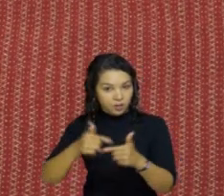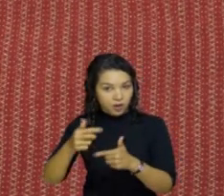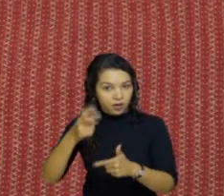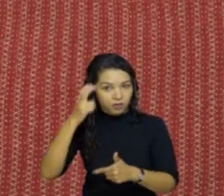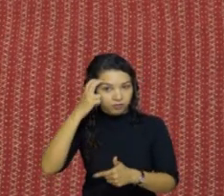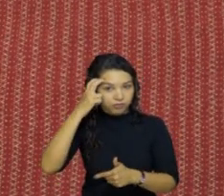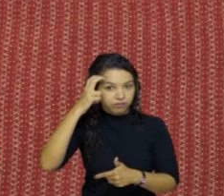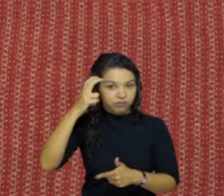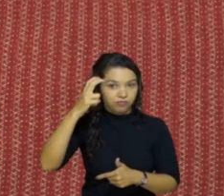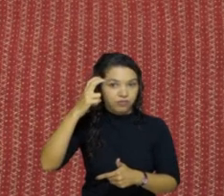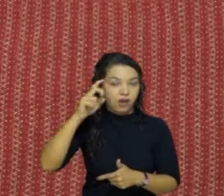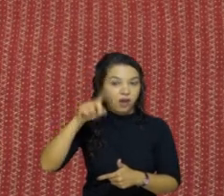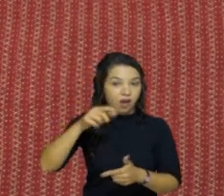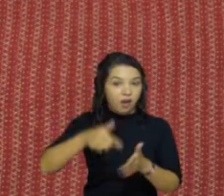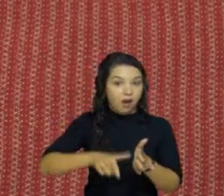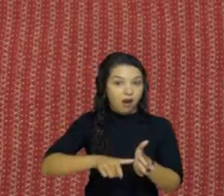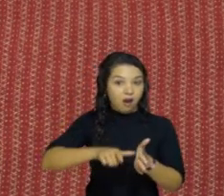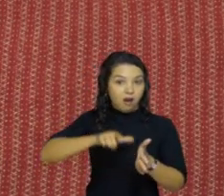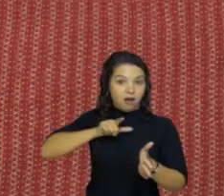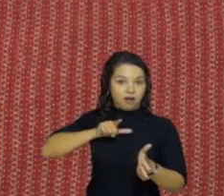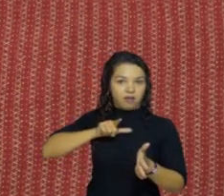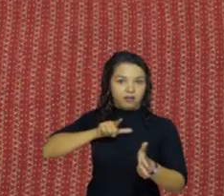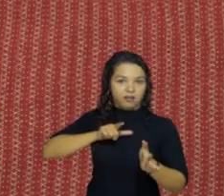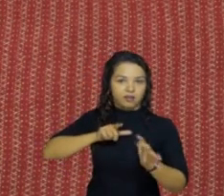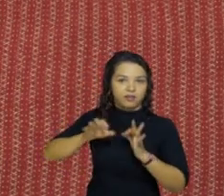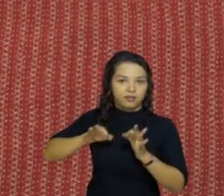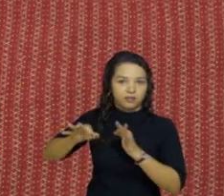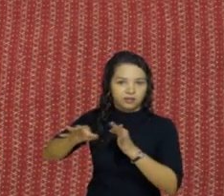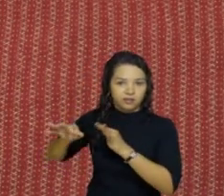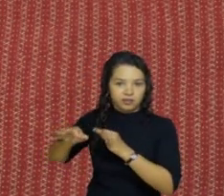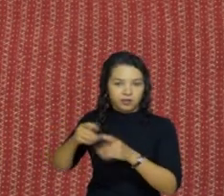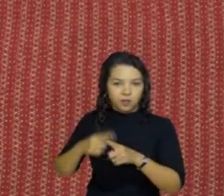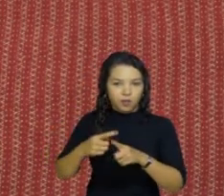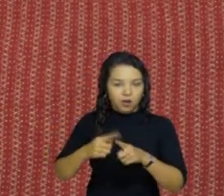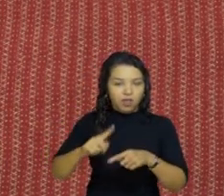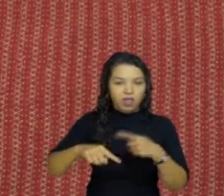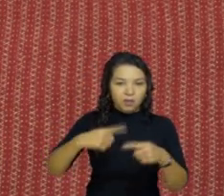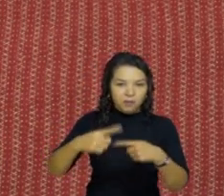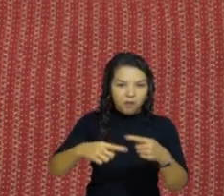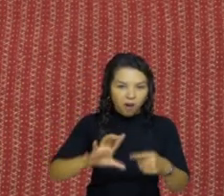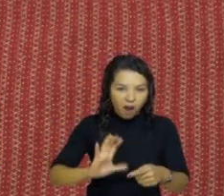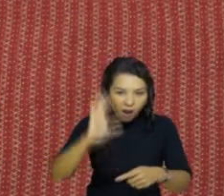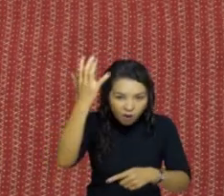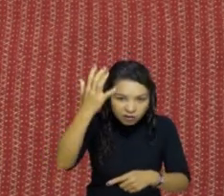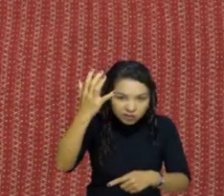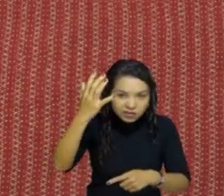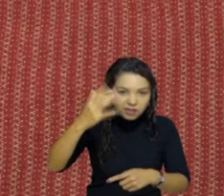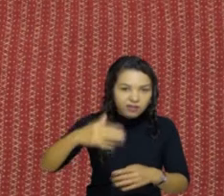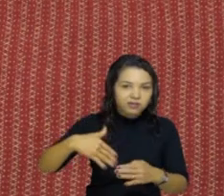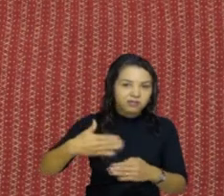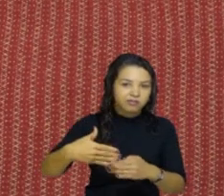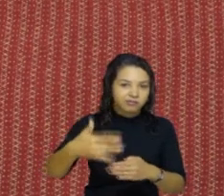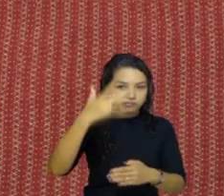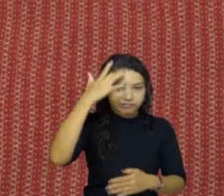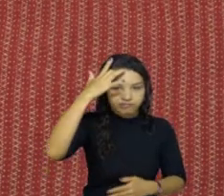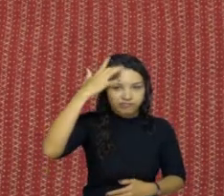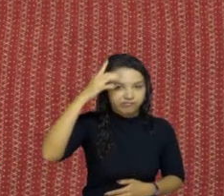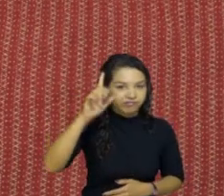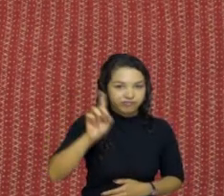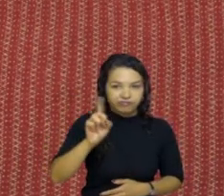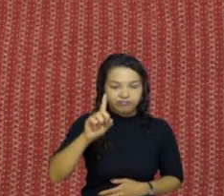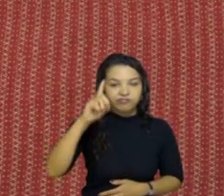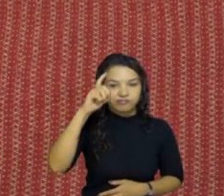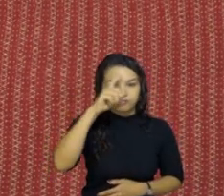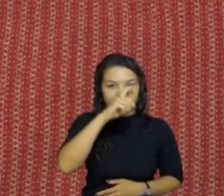antecipação, porque correr atrás do prejuízo não é muito fácil e é cada vez mais difícil.